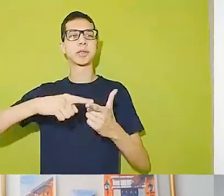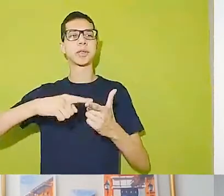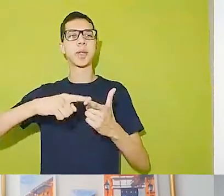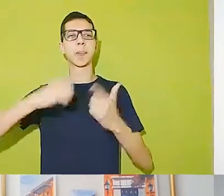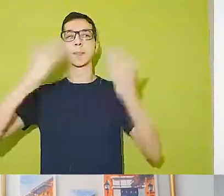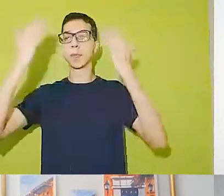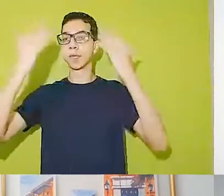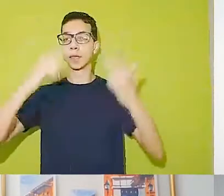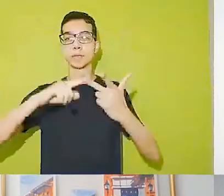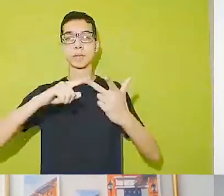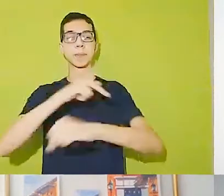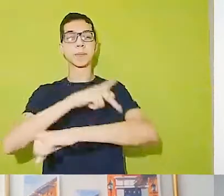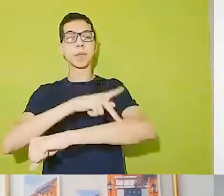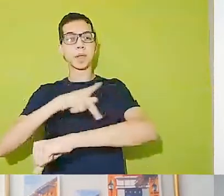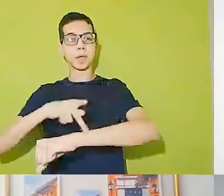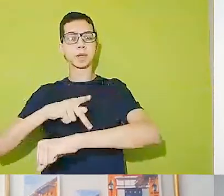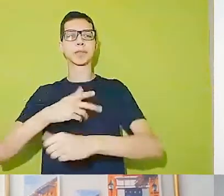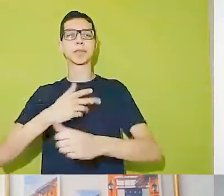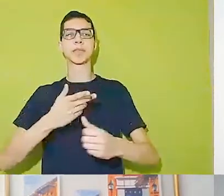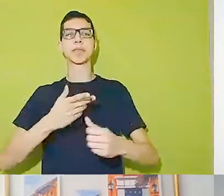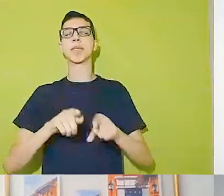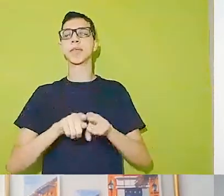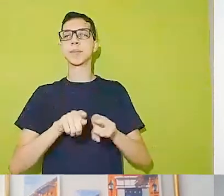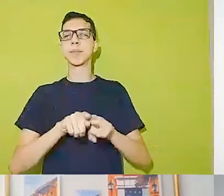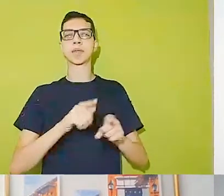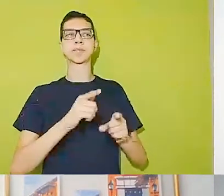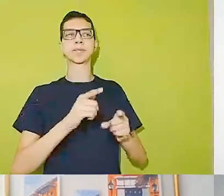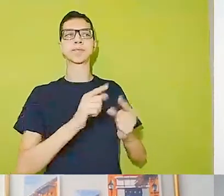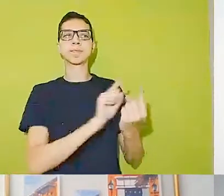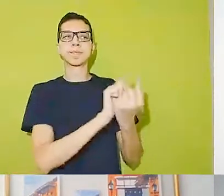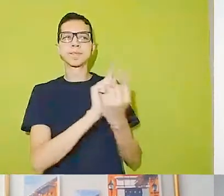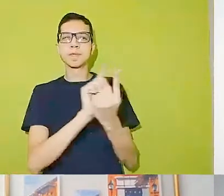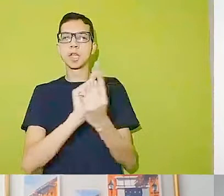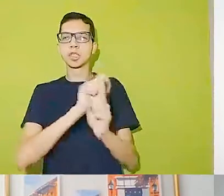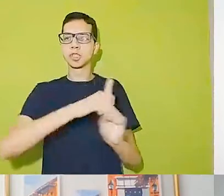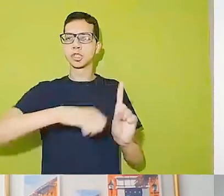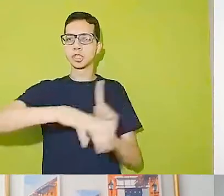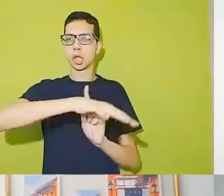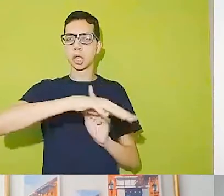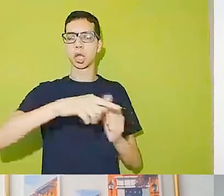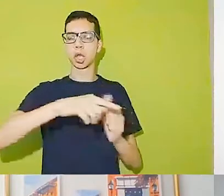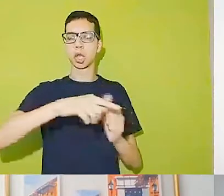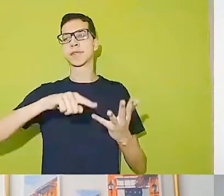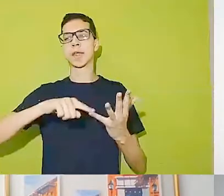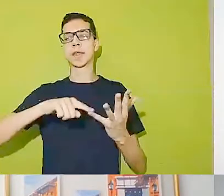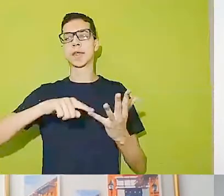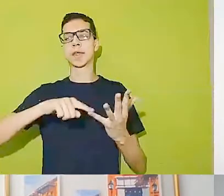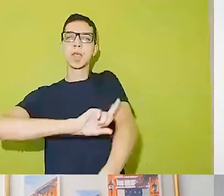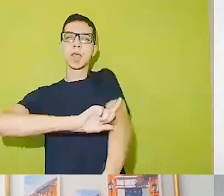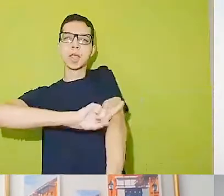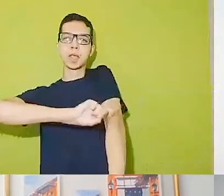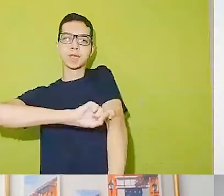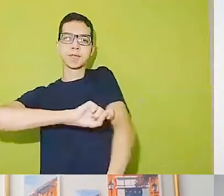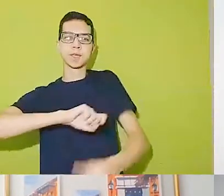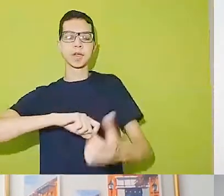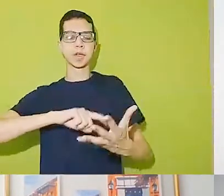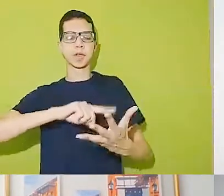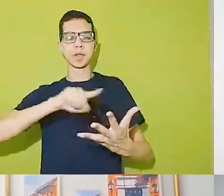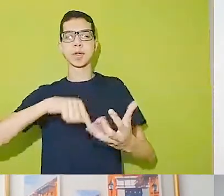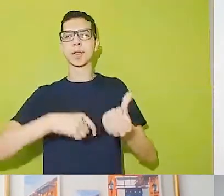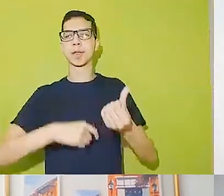pedagogia, serviço social, a área da enfermagem, da medicina, que todas são tão